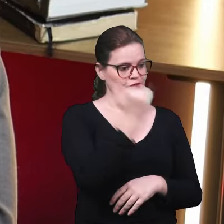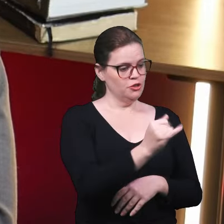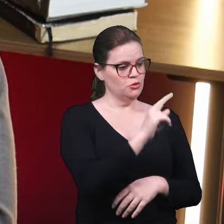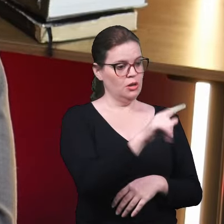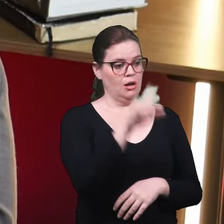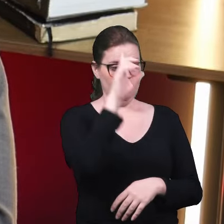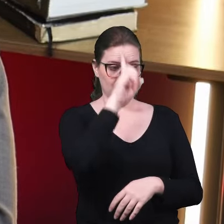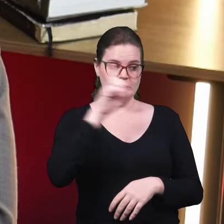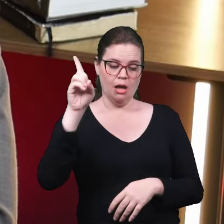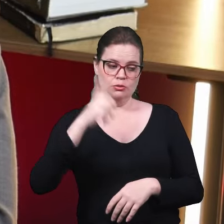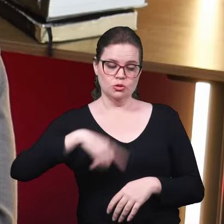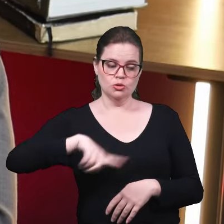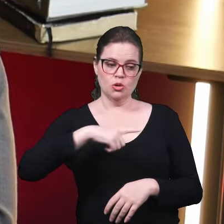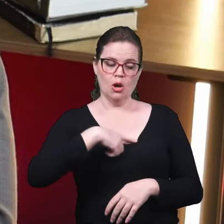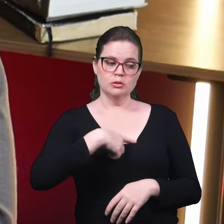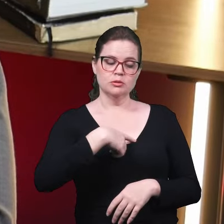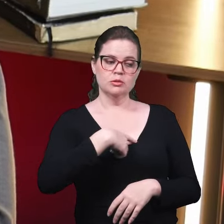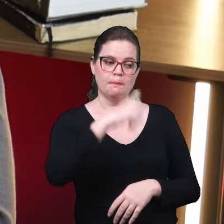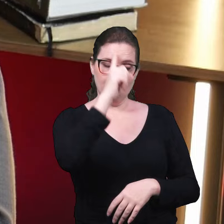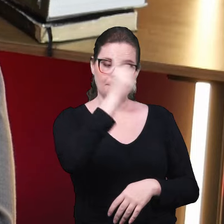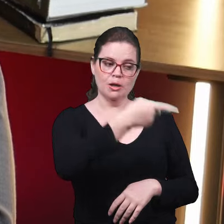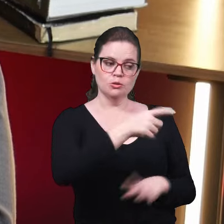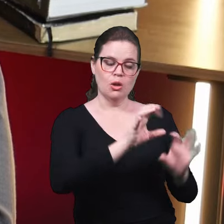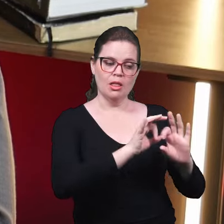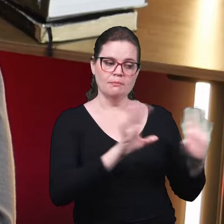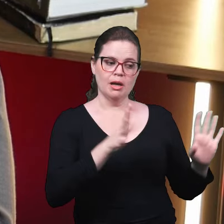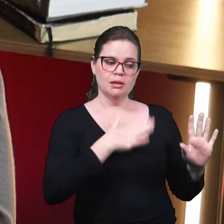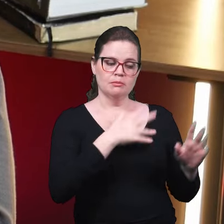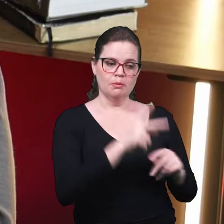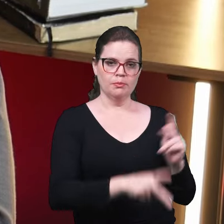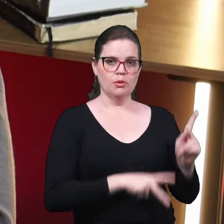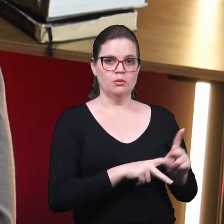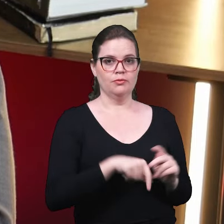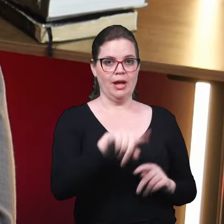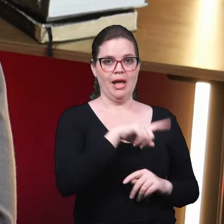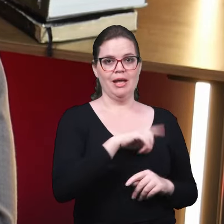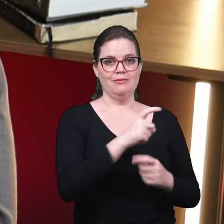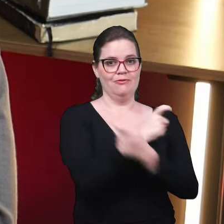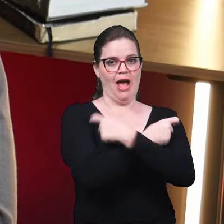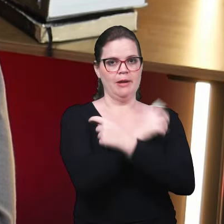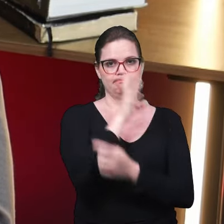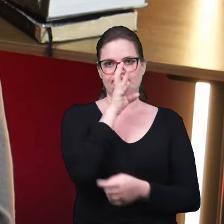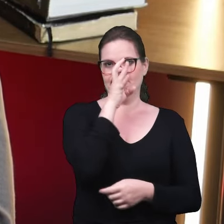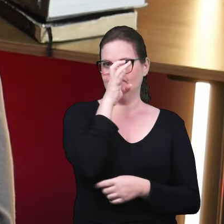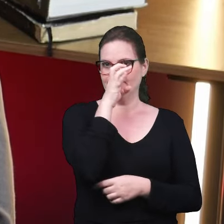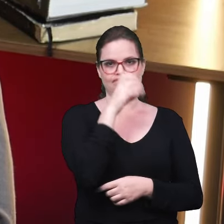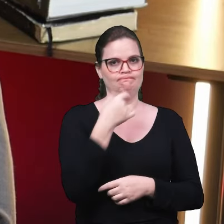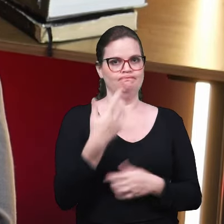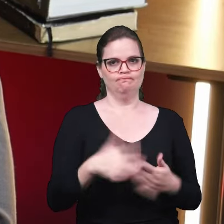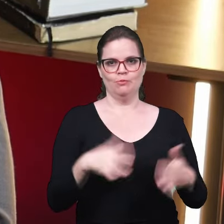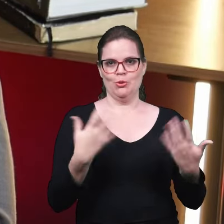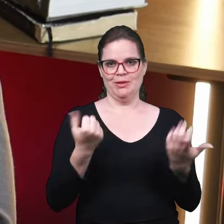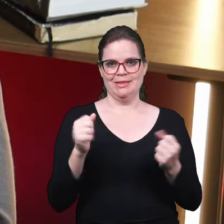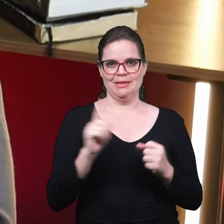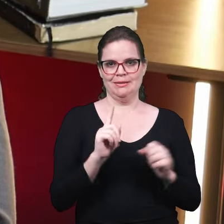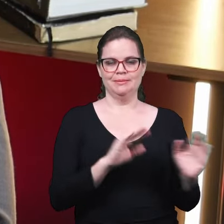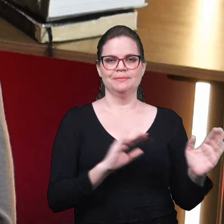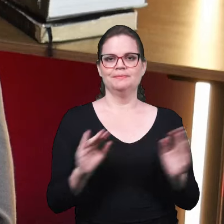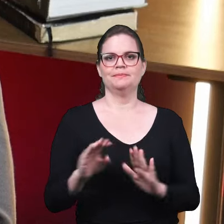Deus dos hebreus queria que eles saíssem, há uma imposição de Faraó. Interessante que o texto em Êxodo